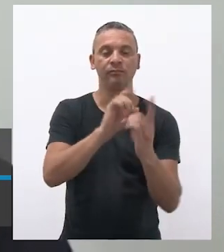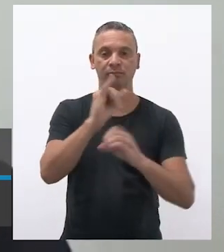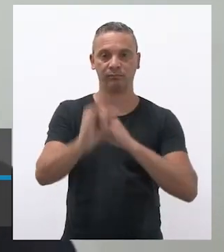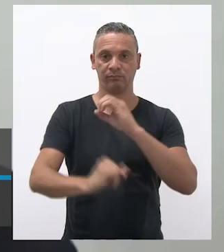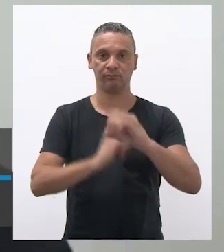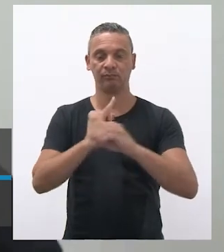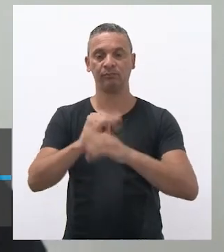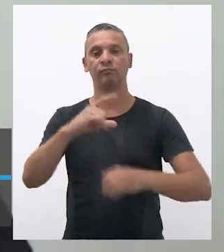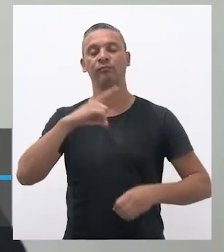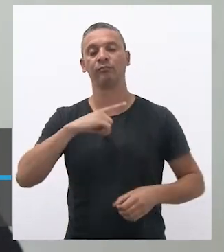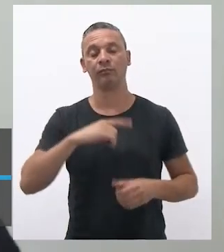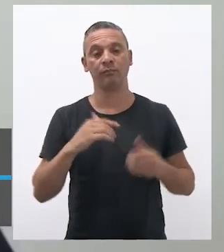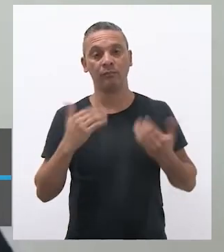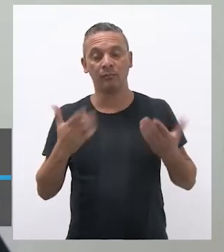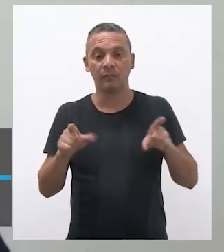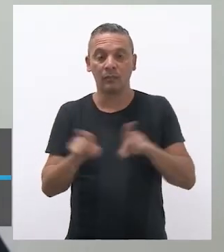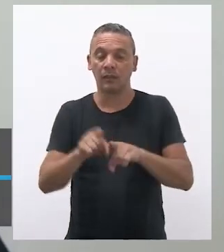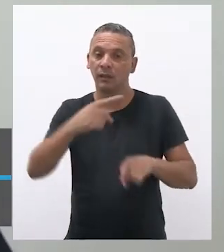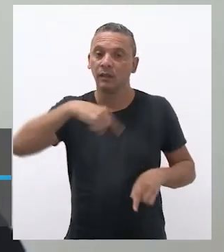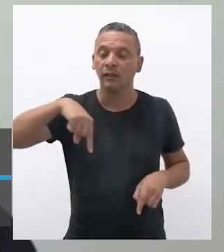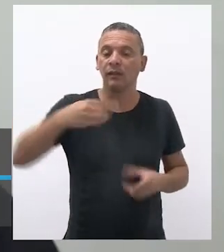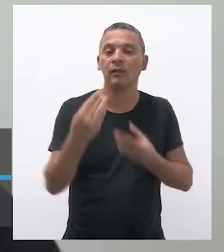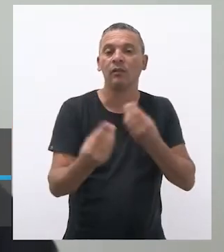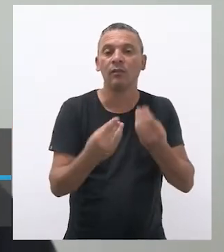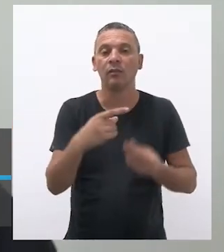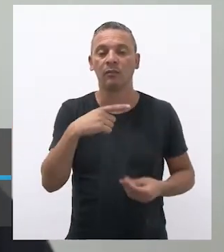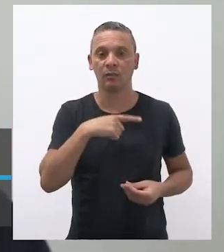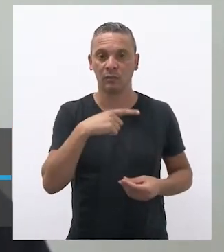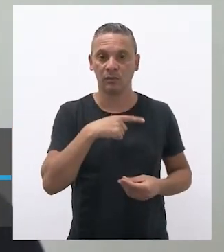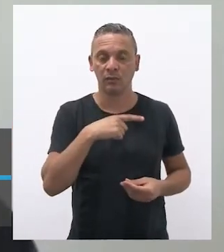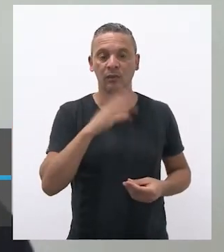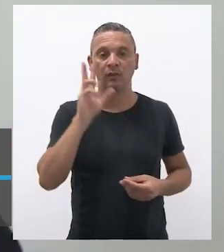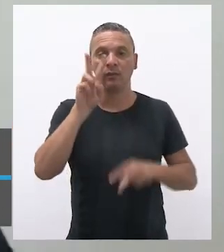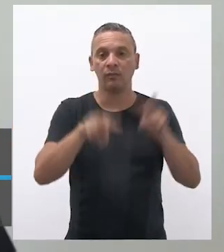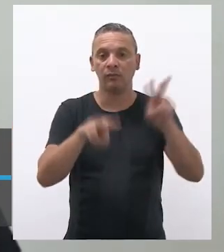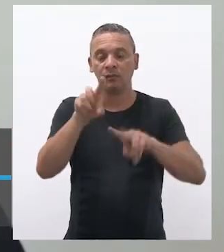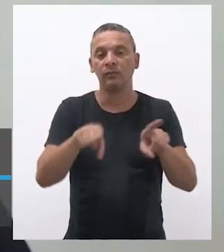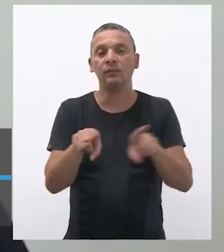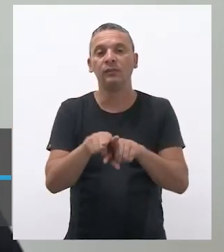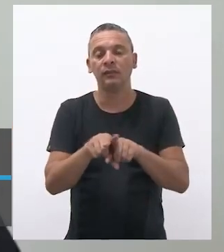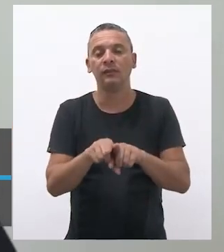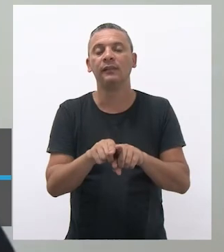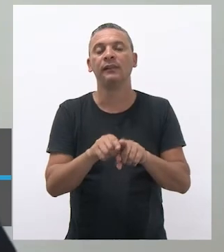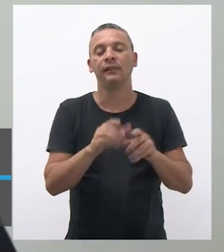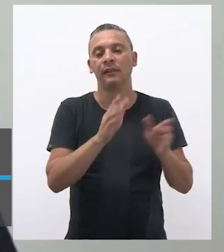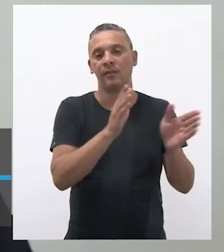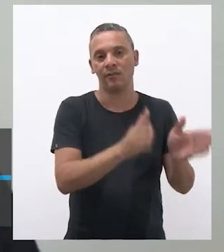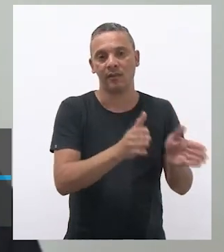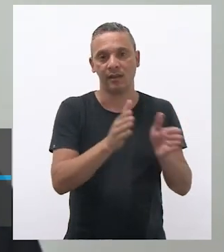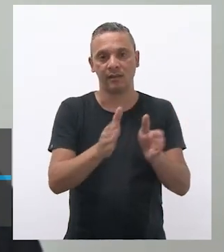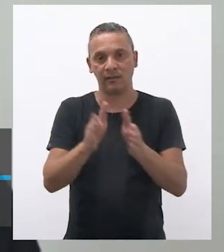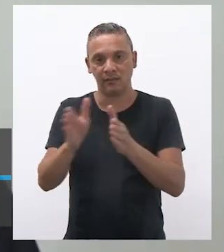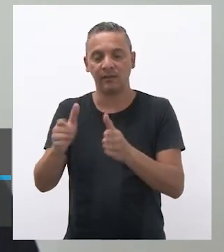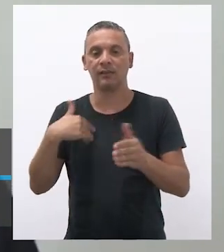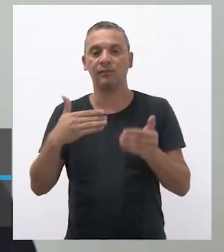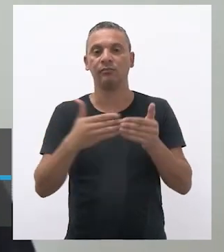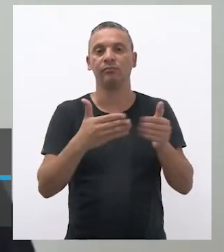Atualmente, como a gente acompanha as fases de reabertura por